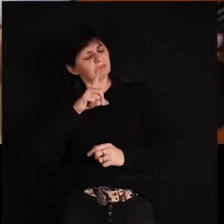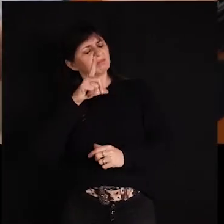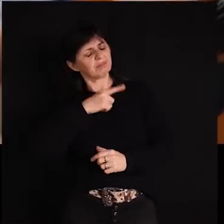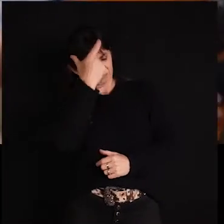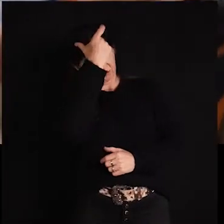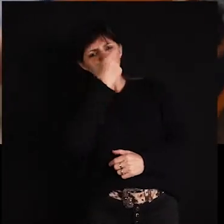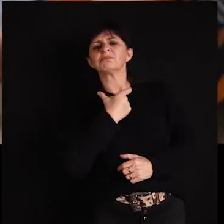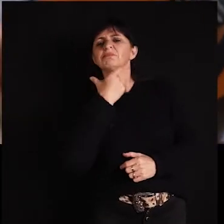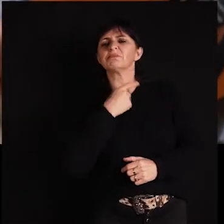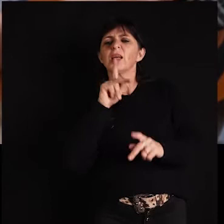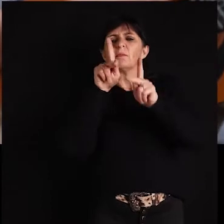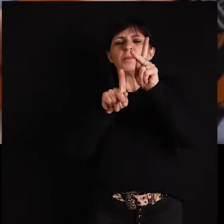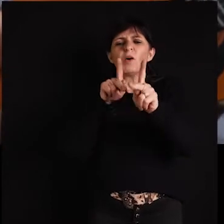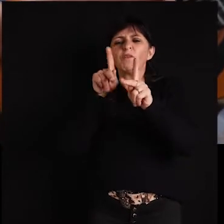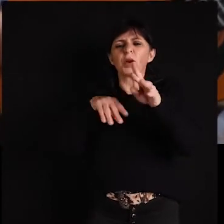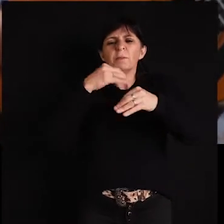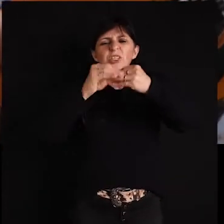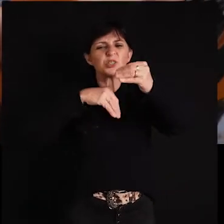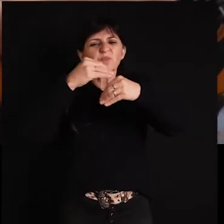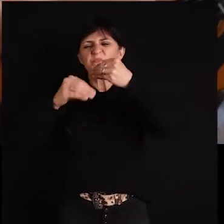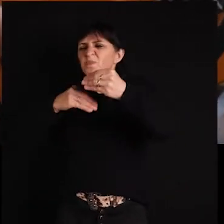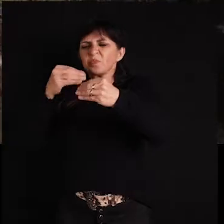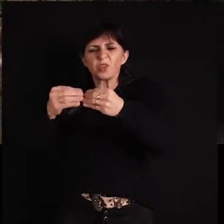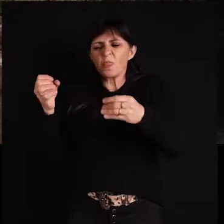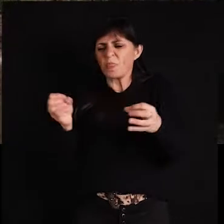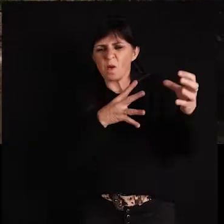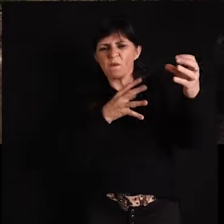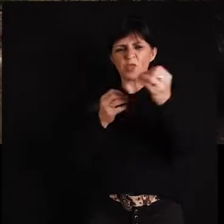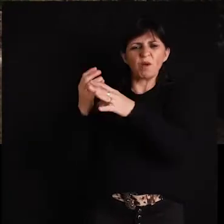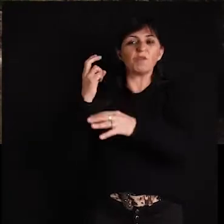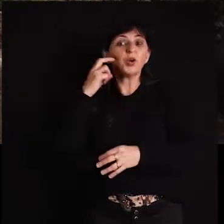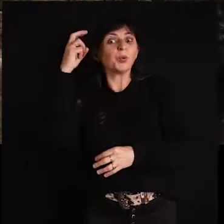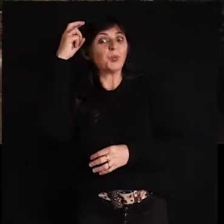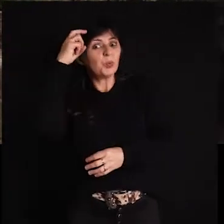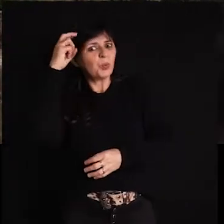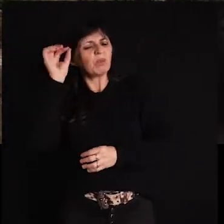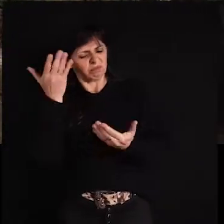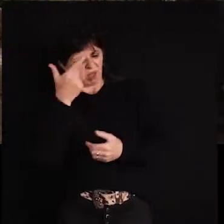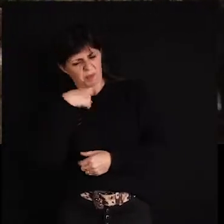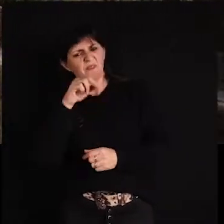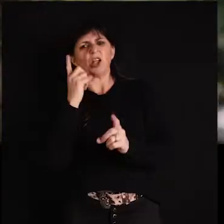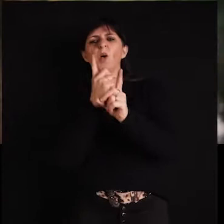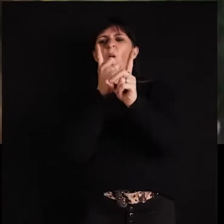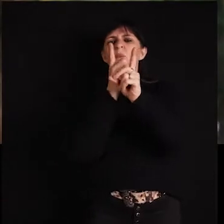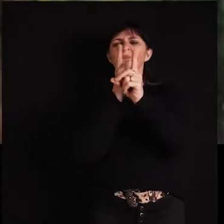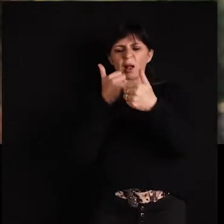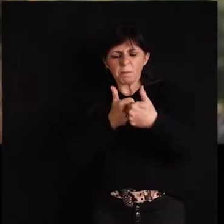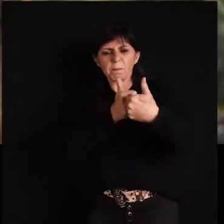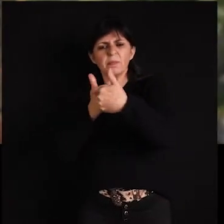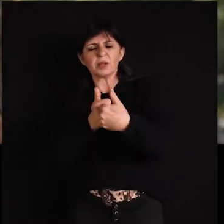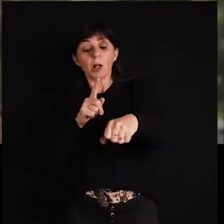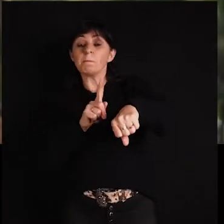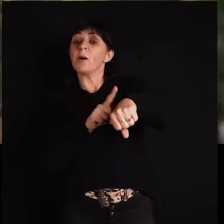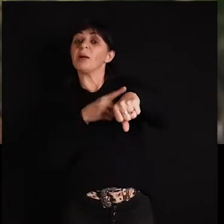Perfil de um povo que mescla o novo e a tradição. Quem quiser me ver por perto é o momento